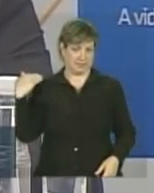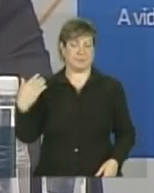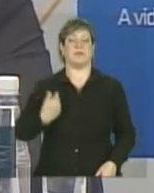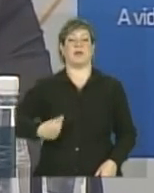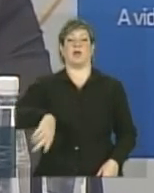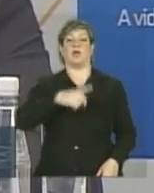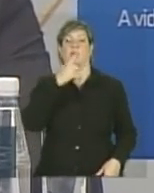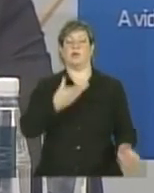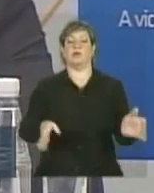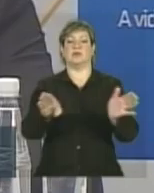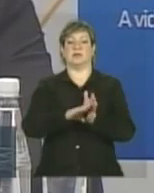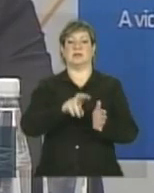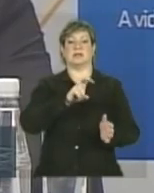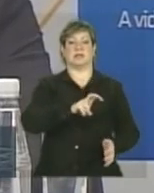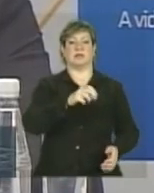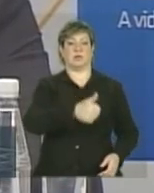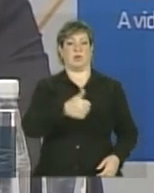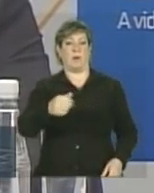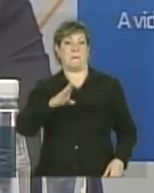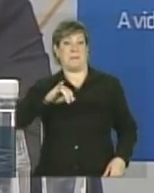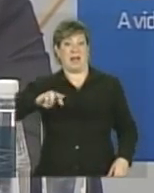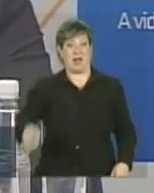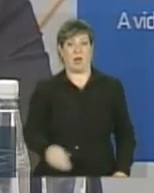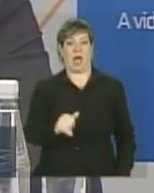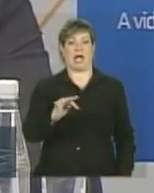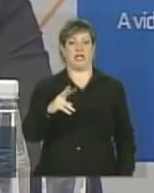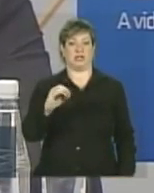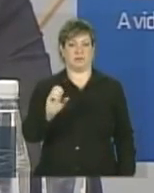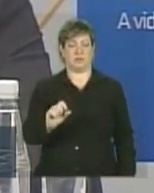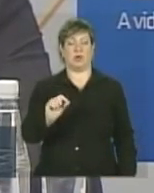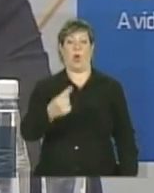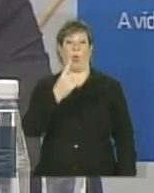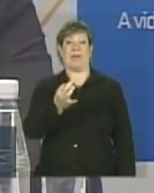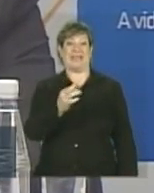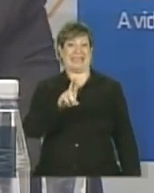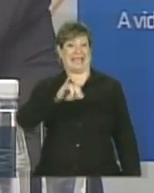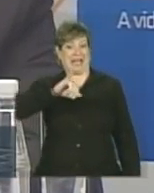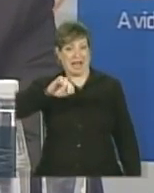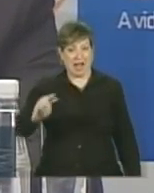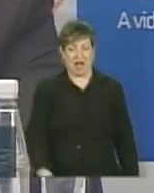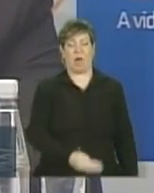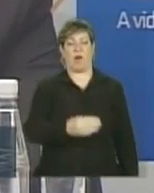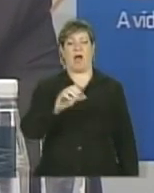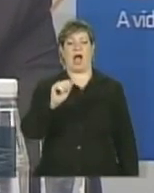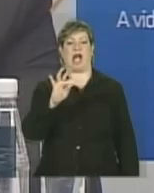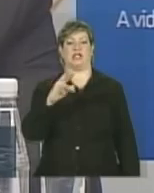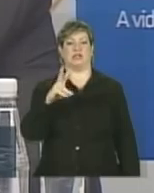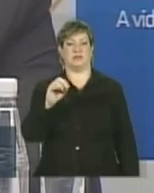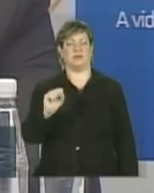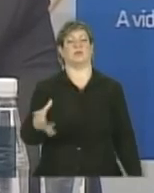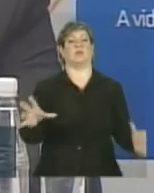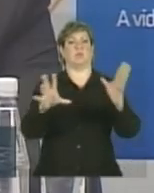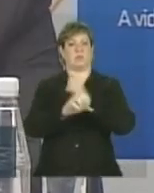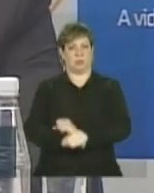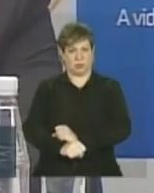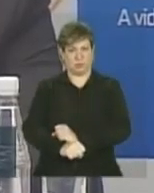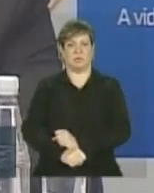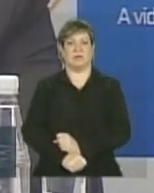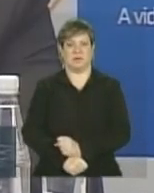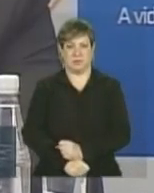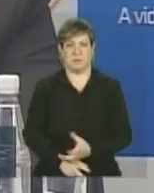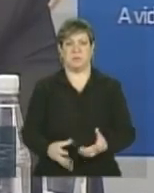chegamos a 511 bilhões de ativos, 1 trilhão de ativos administrados. Portanto, são números incontestáveis. Eu